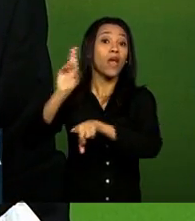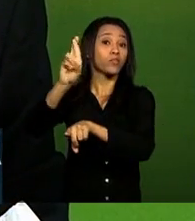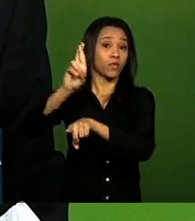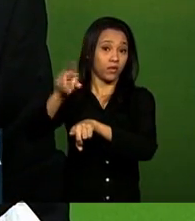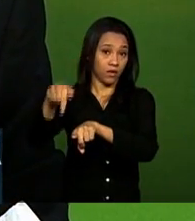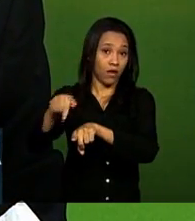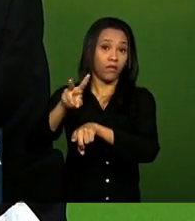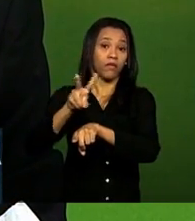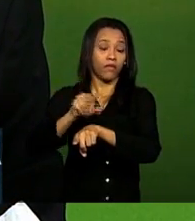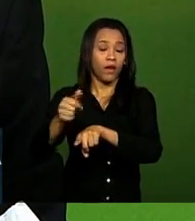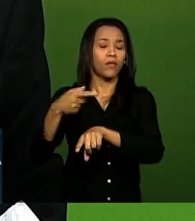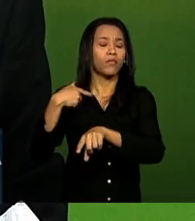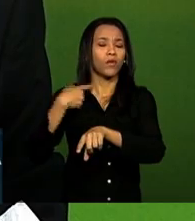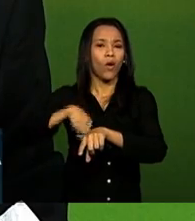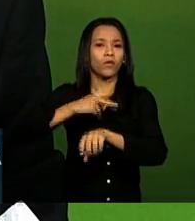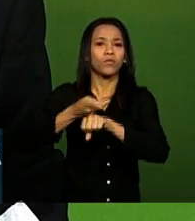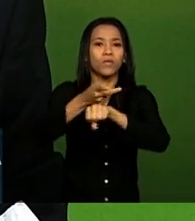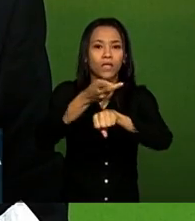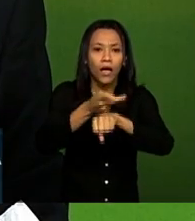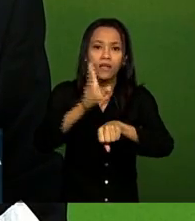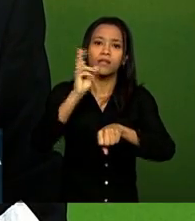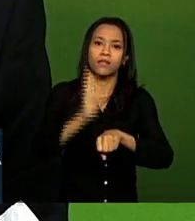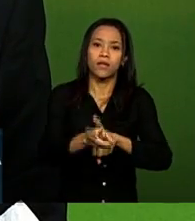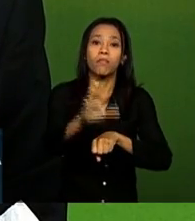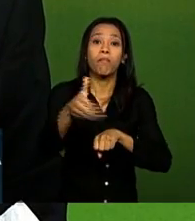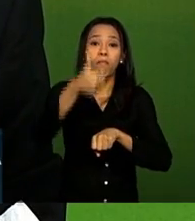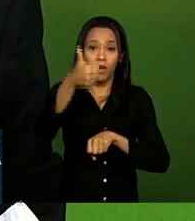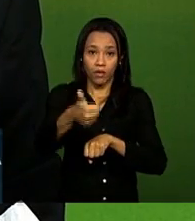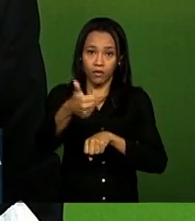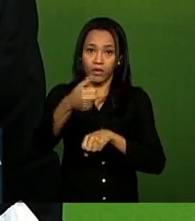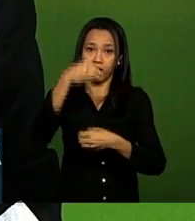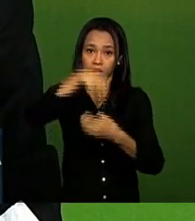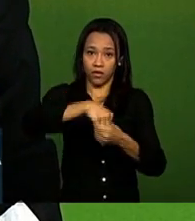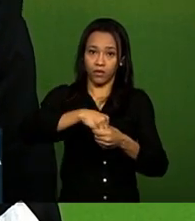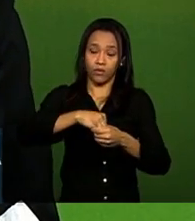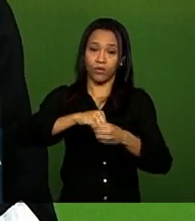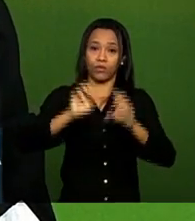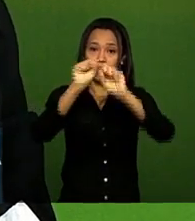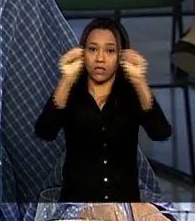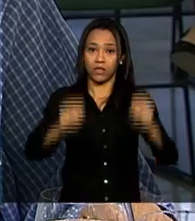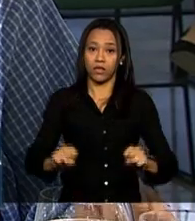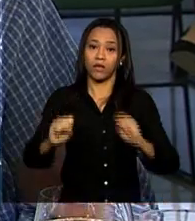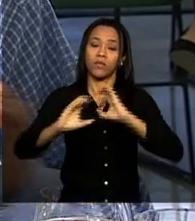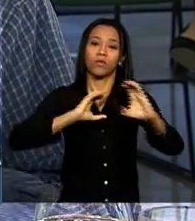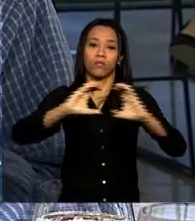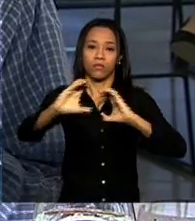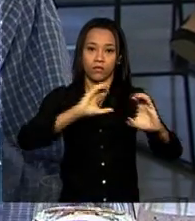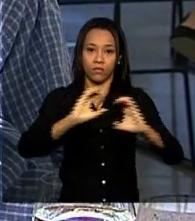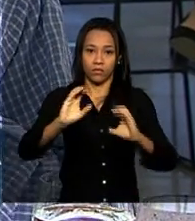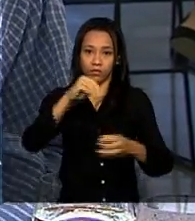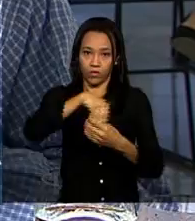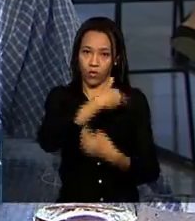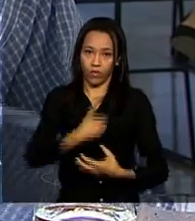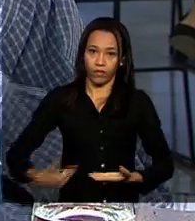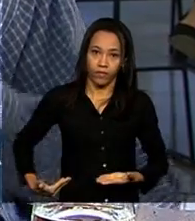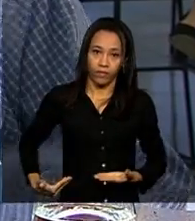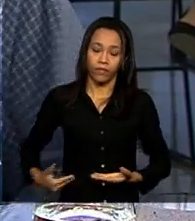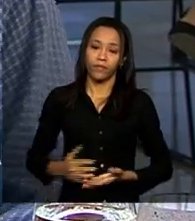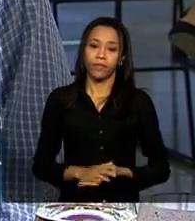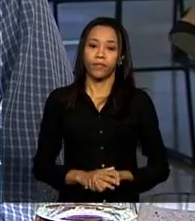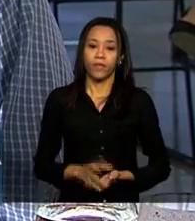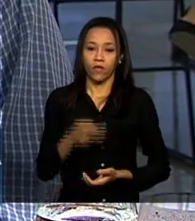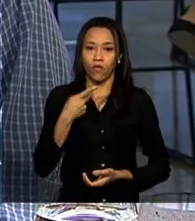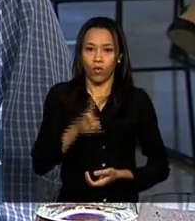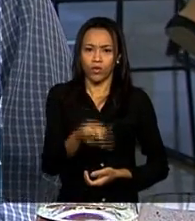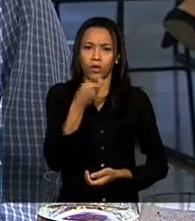buscar sempre uma melhoria eh do nosso sistema público de comunicação bem eu queria fazer uma eh continuar um pouco o que